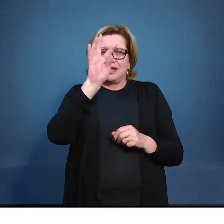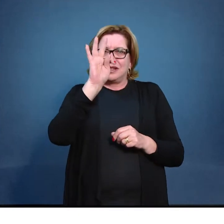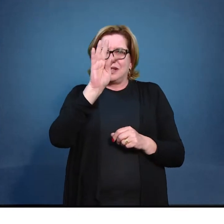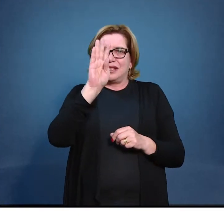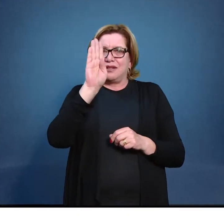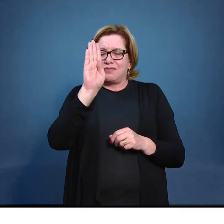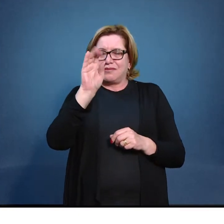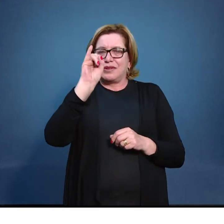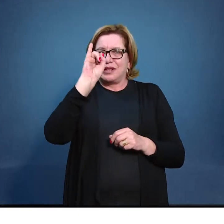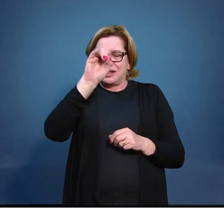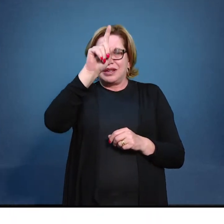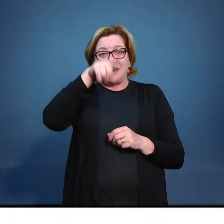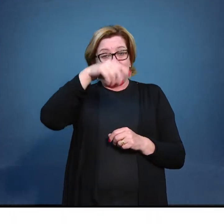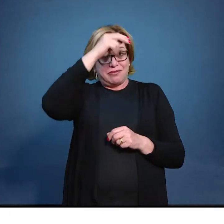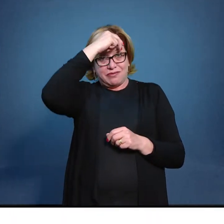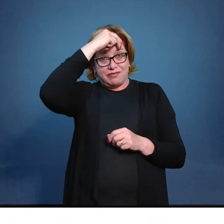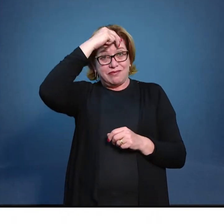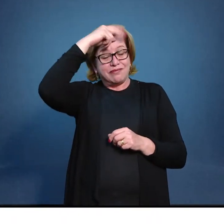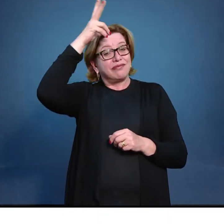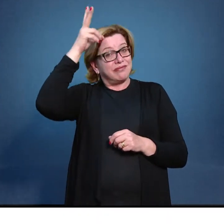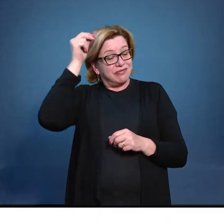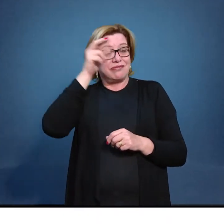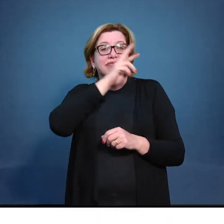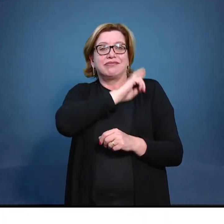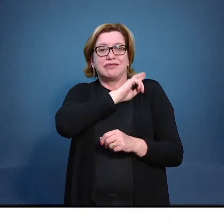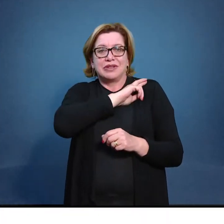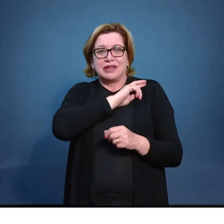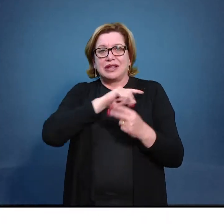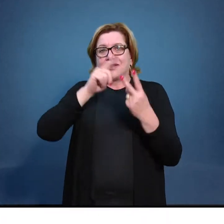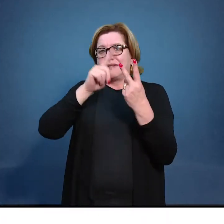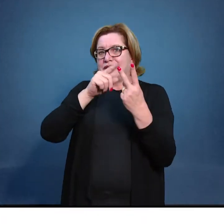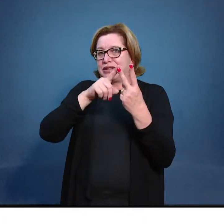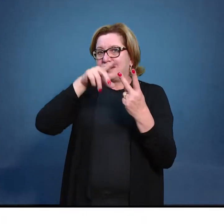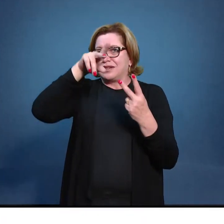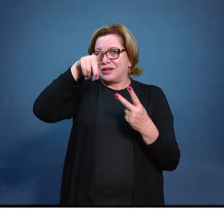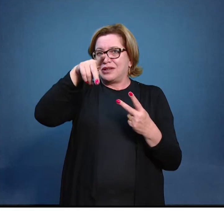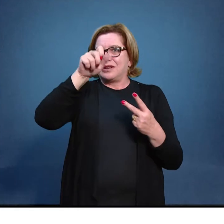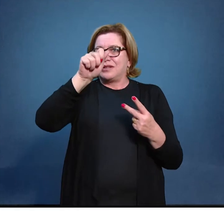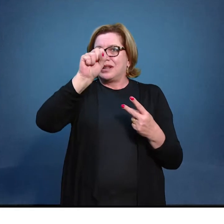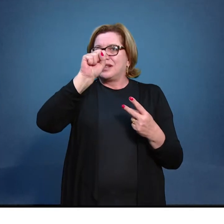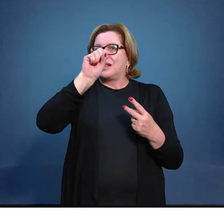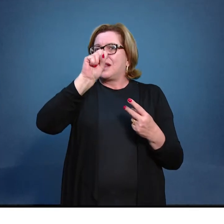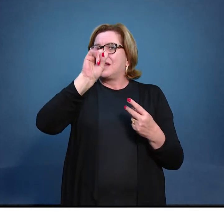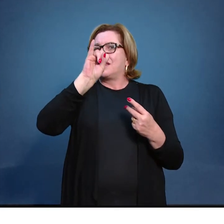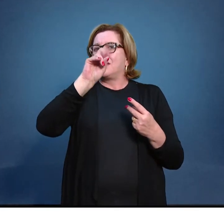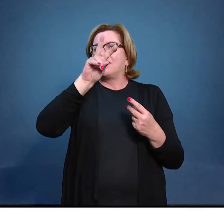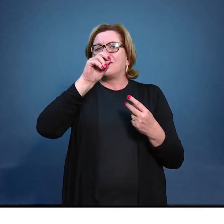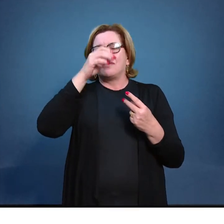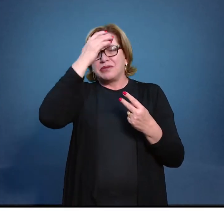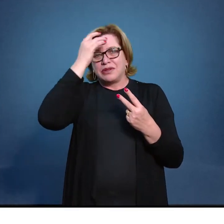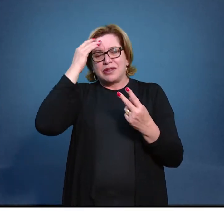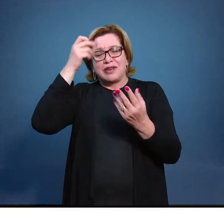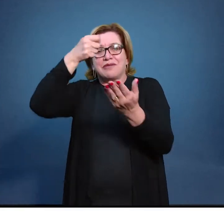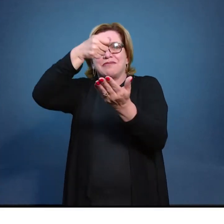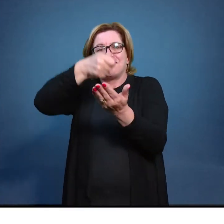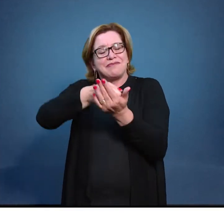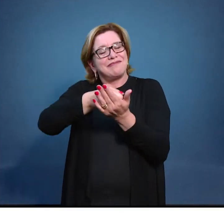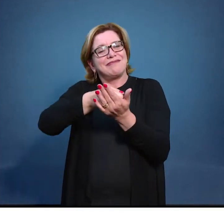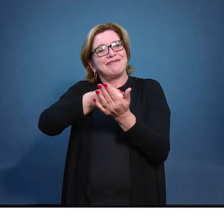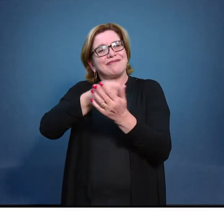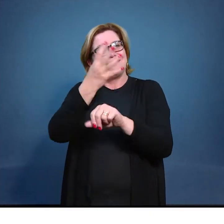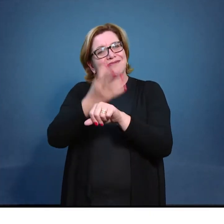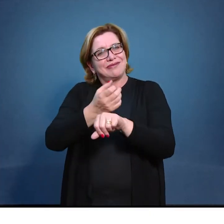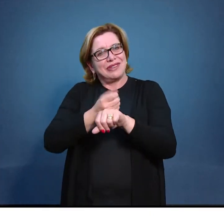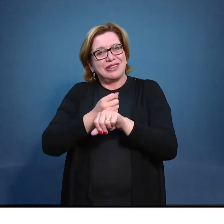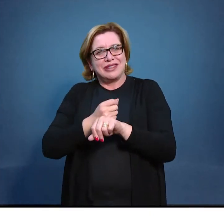Prefeitura Municipal, que é responsável. O sujeito passivo é aquele responsável pelo pagamento do tributo. Então, o contribuinte